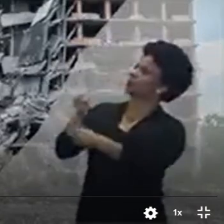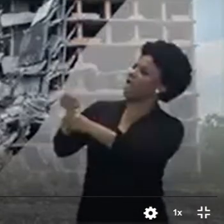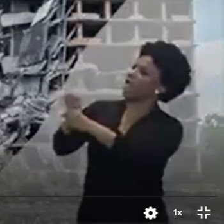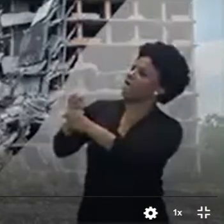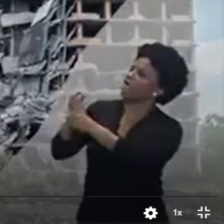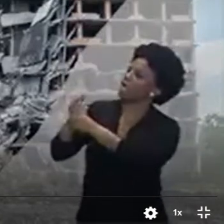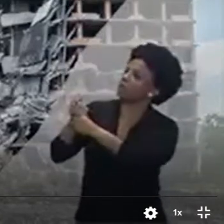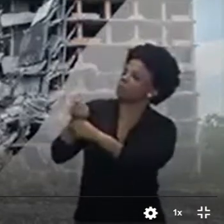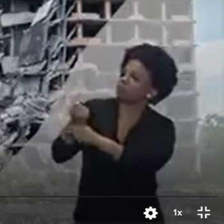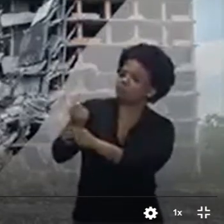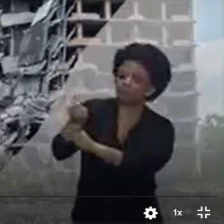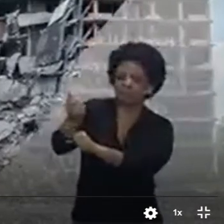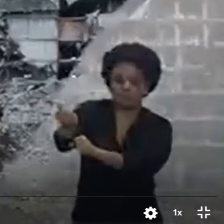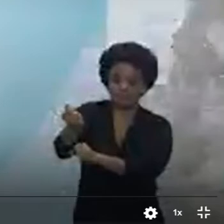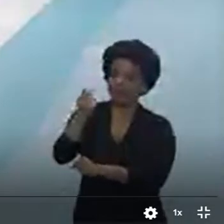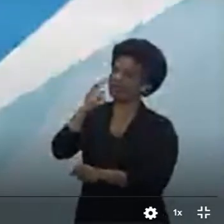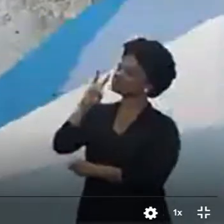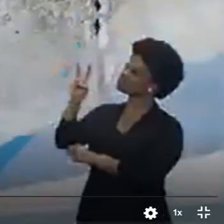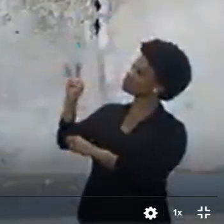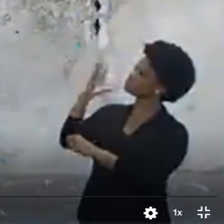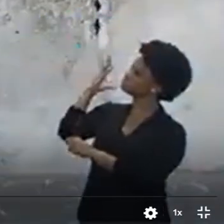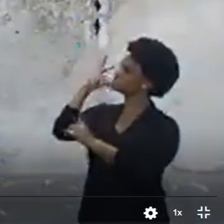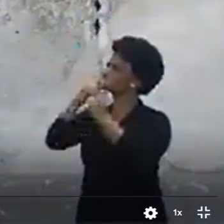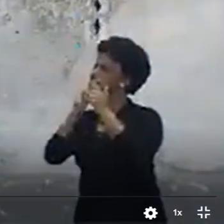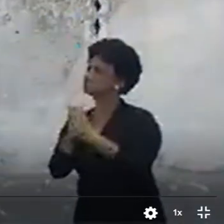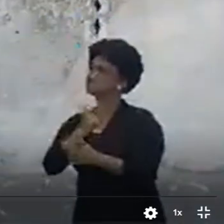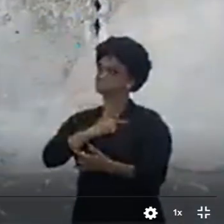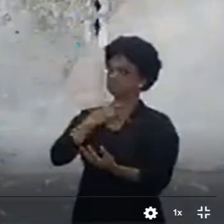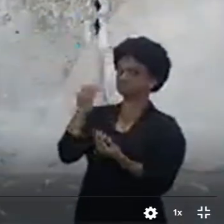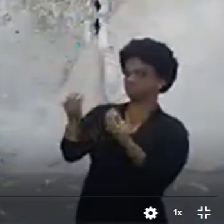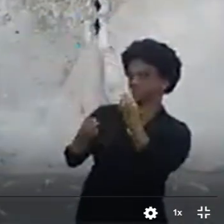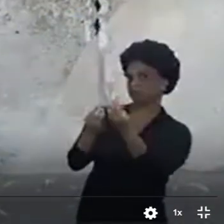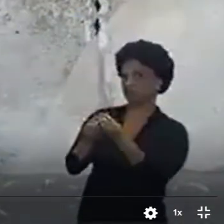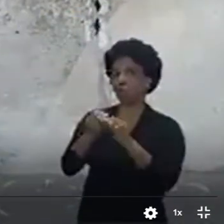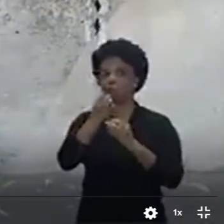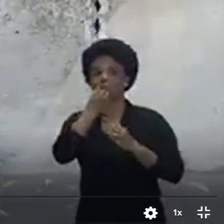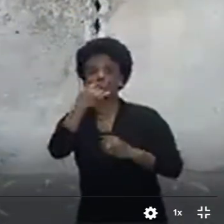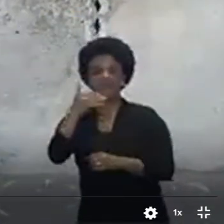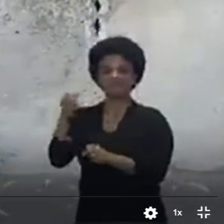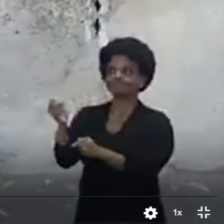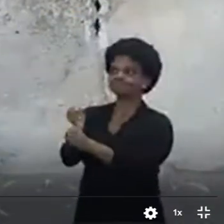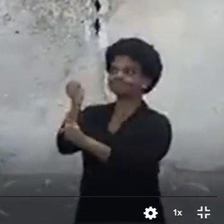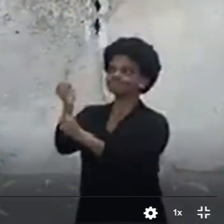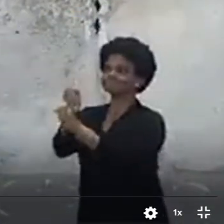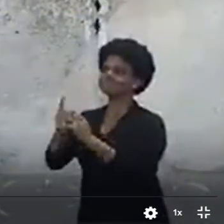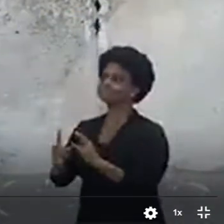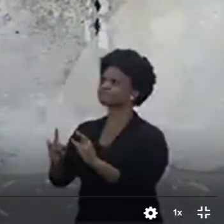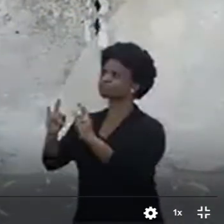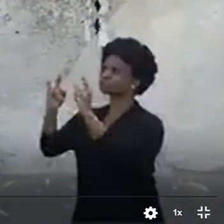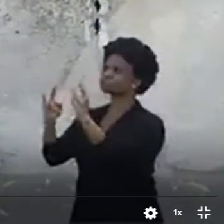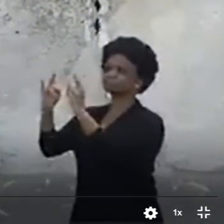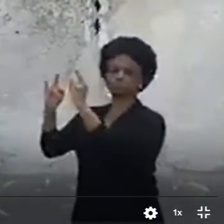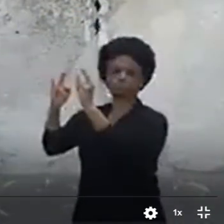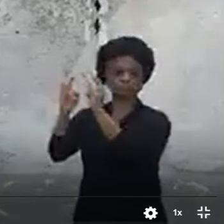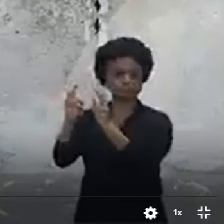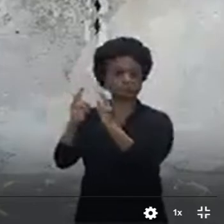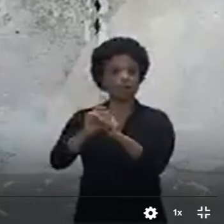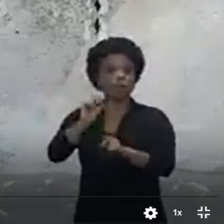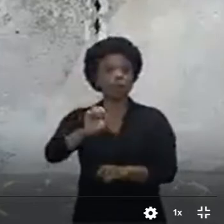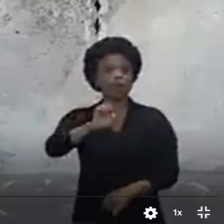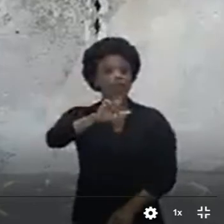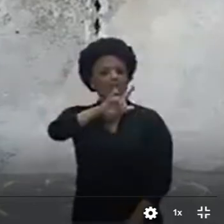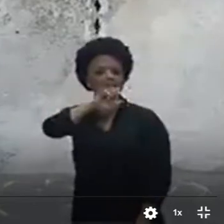boa utilização das estruturas. Dessa forma, o estado limite de serviço está ligado à qualidade estrutural